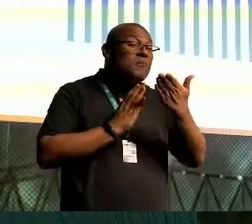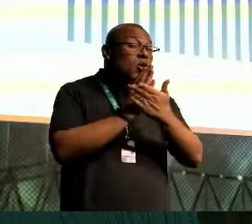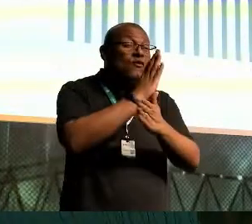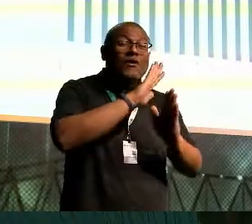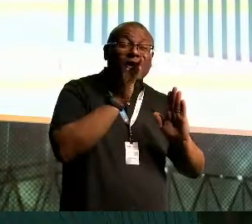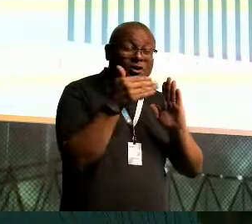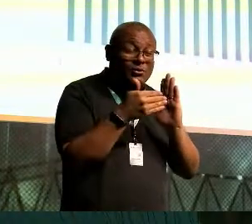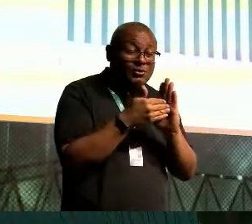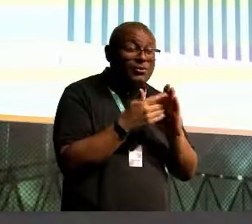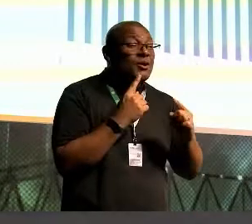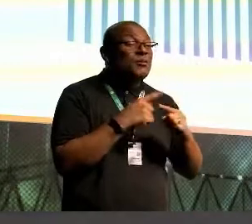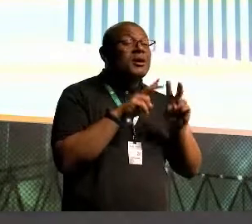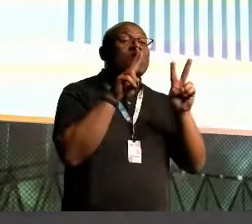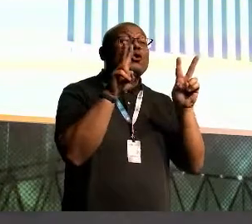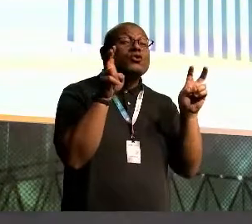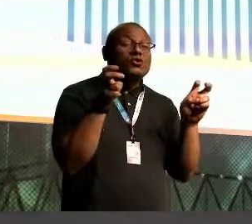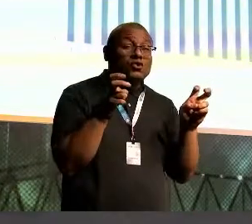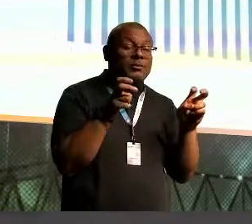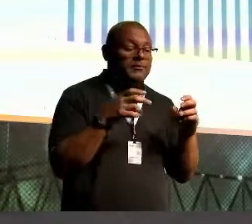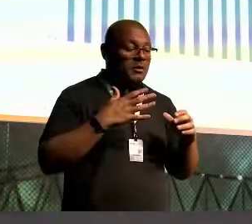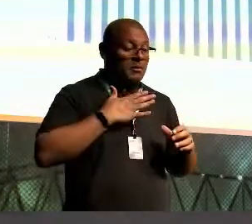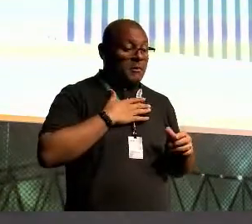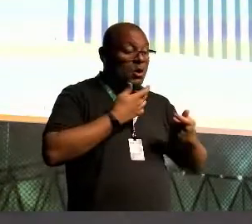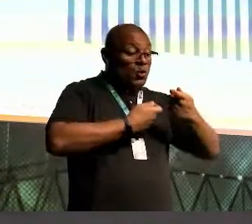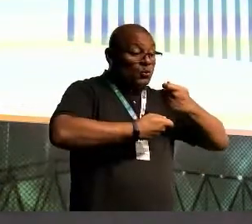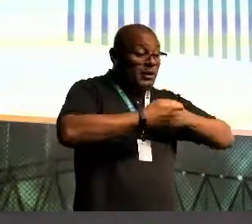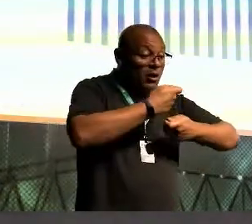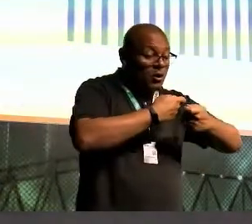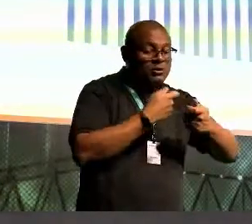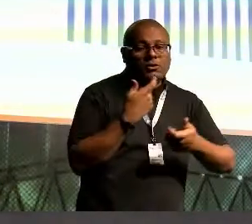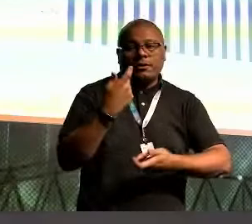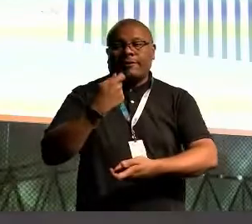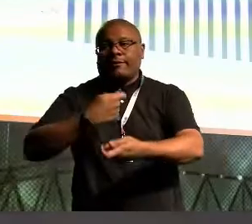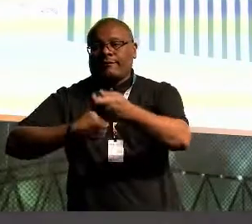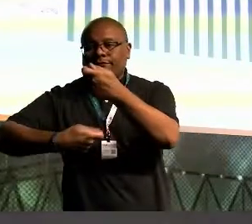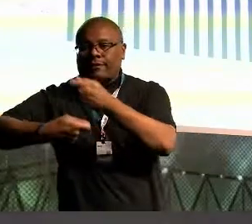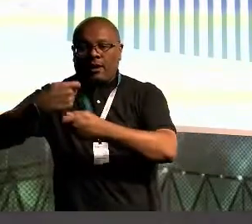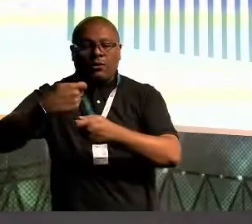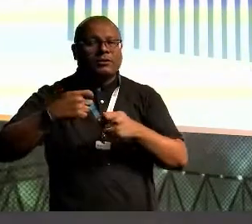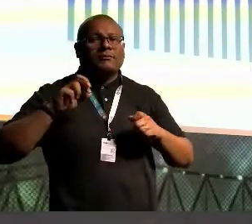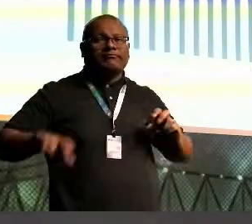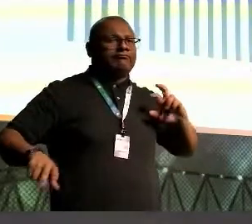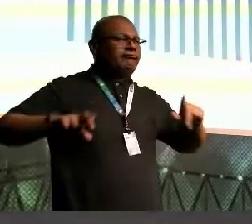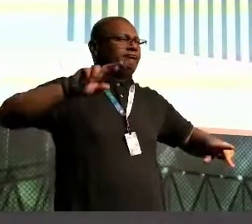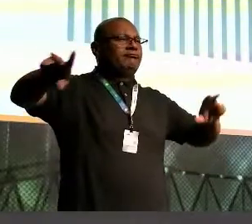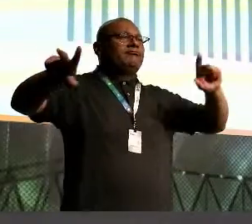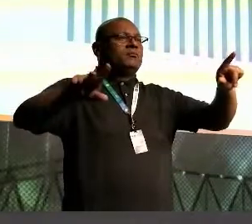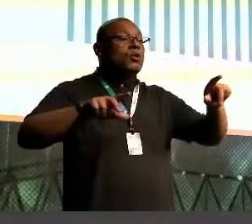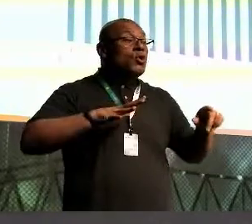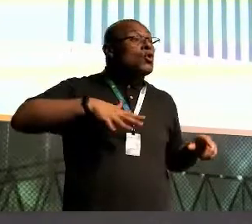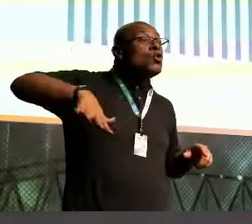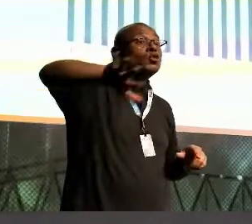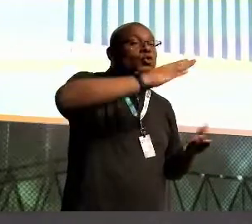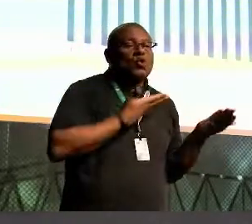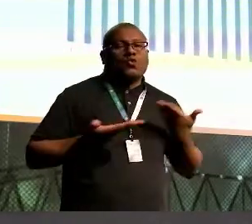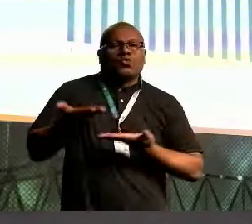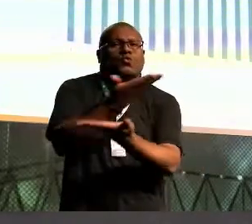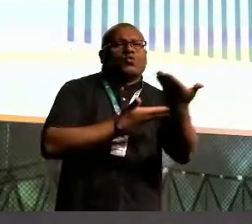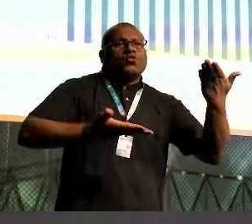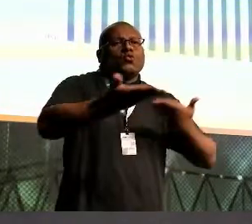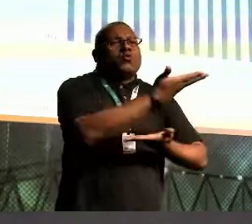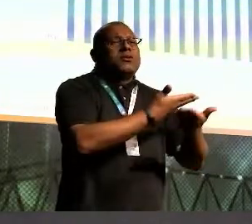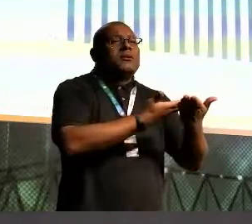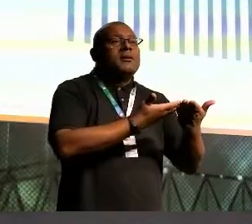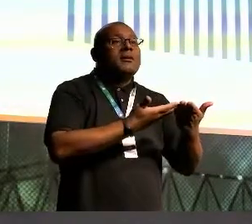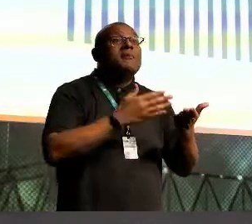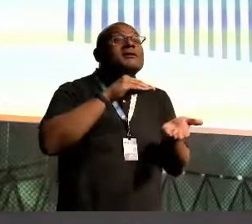sim, porque tem a questão da interoperabilidade. A gente está falando de ligar muitos bancos, e trazendo lá para o início, tem muita gente ainda para